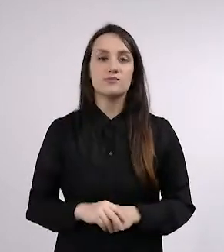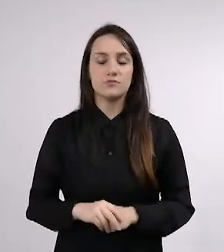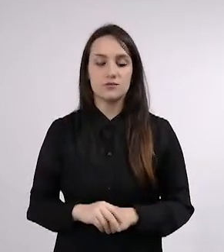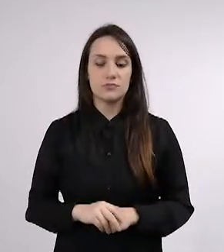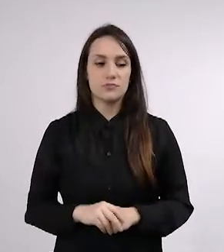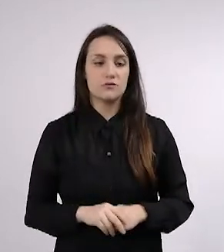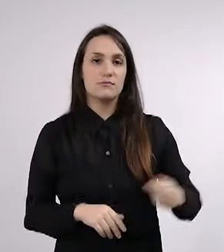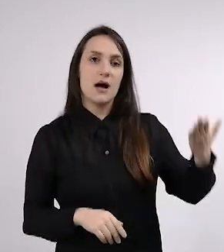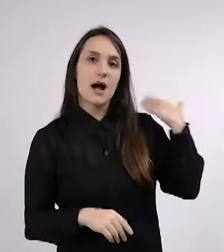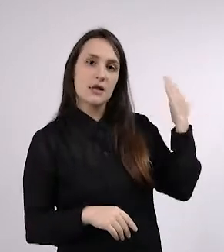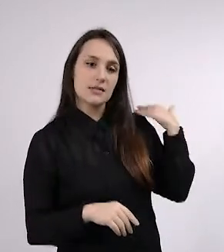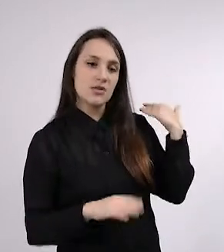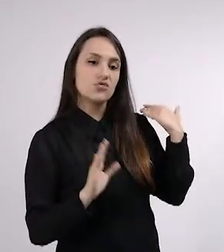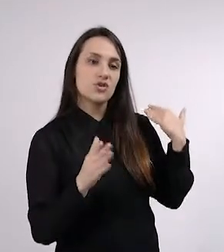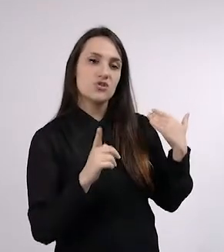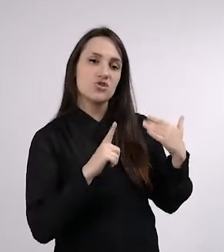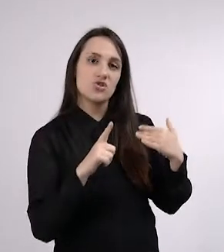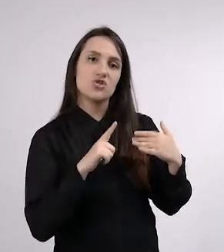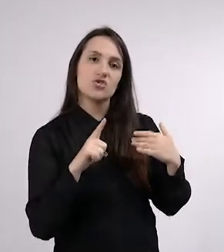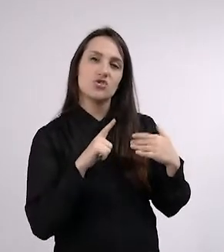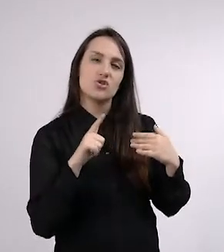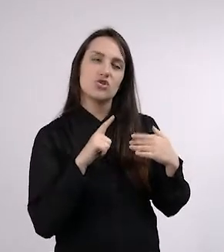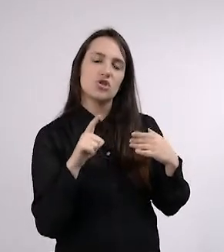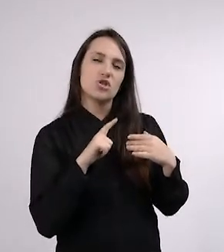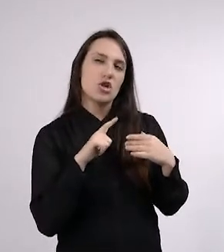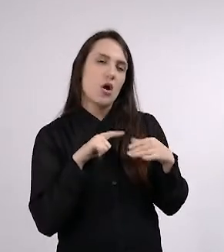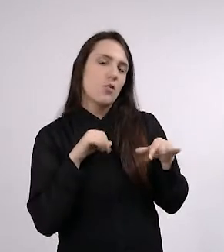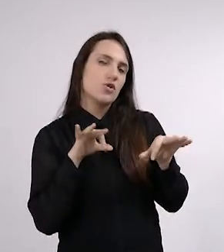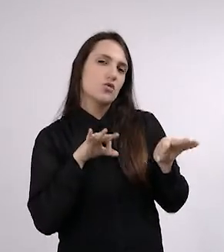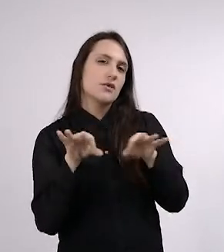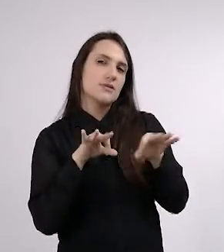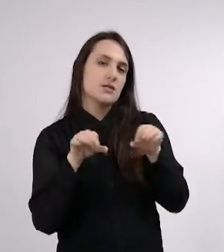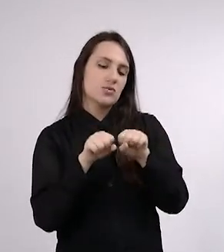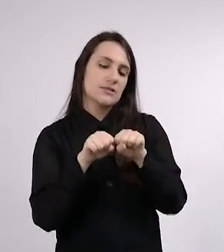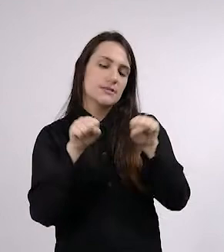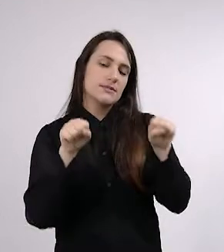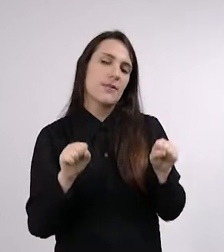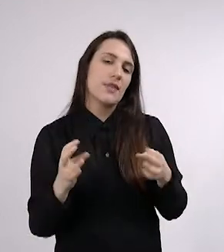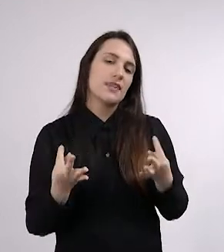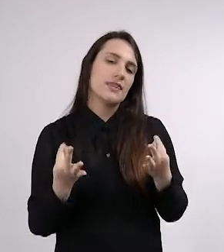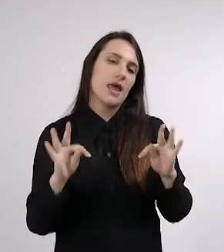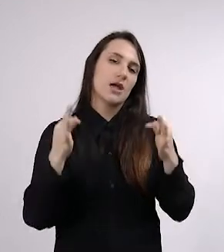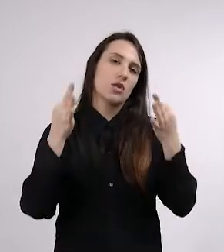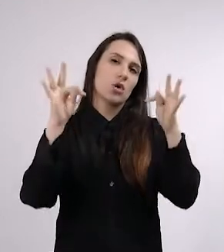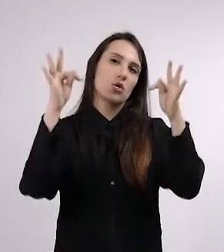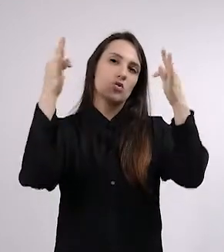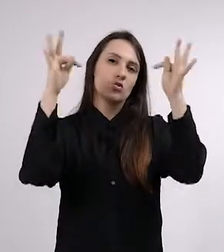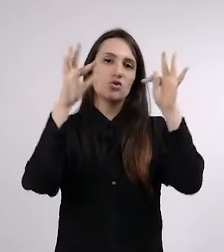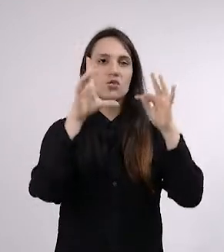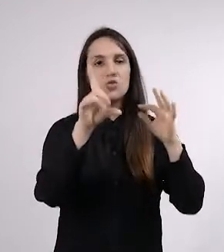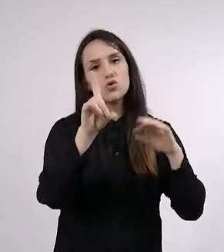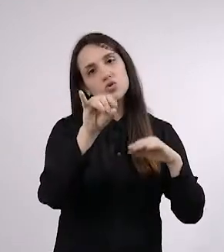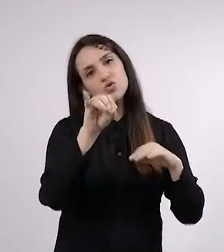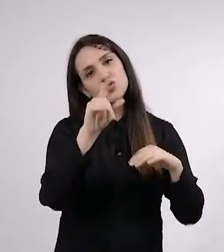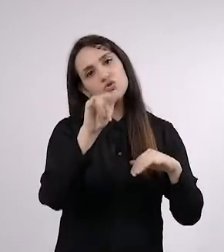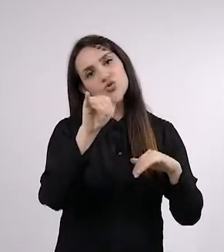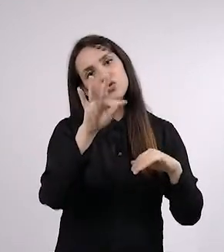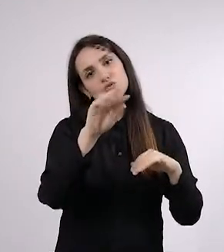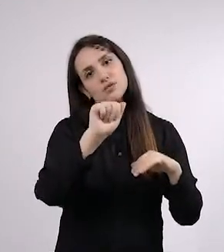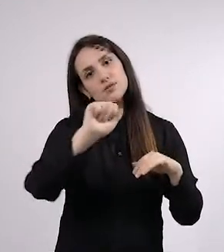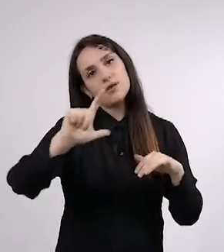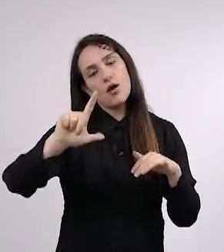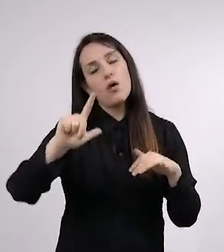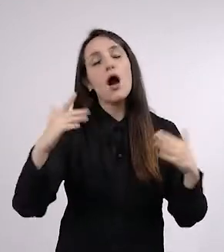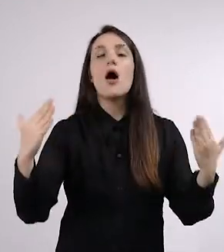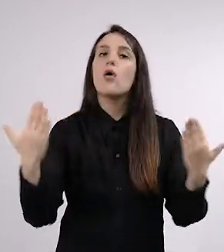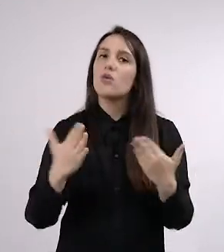plataforma que já era de governo, de digitalizar boa parte dos nossos serviços, nós conseguimos antecipar pelo menos 3 meses,